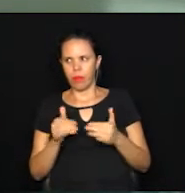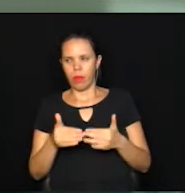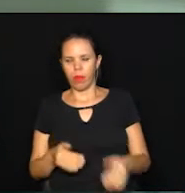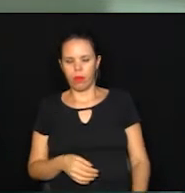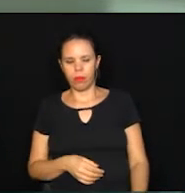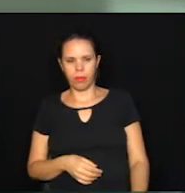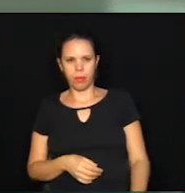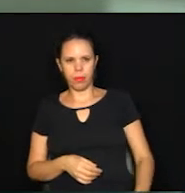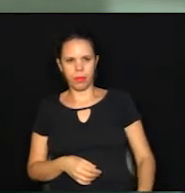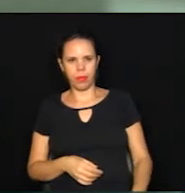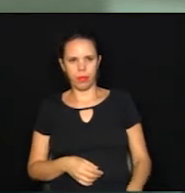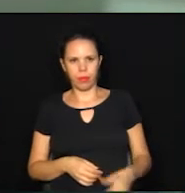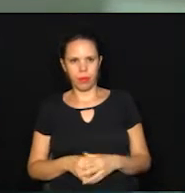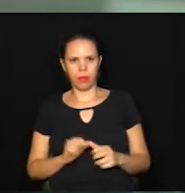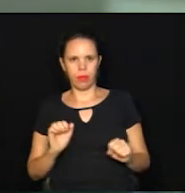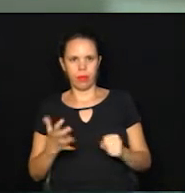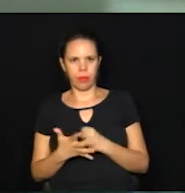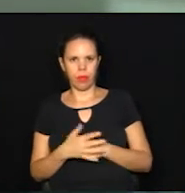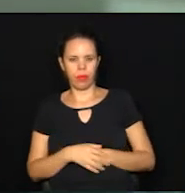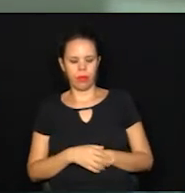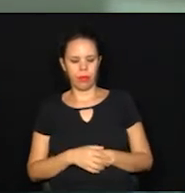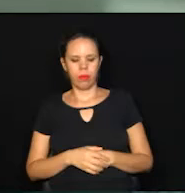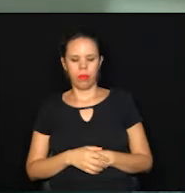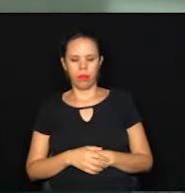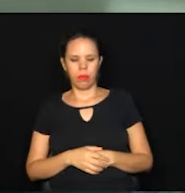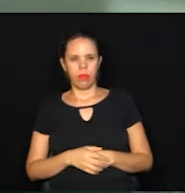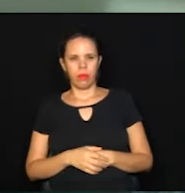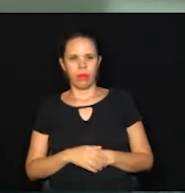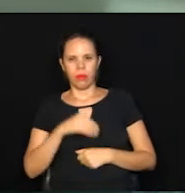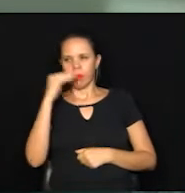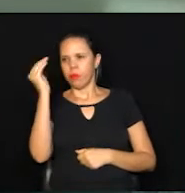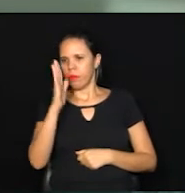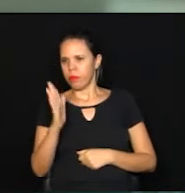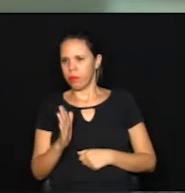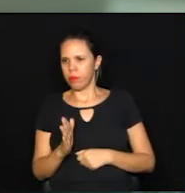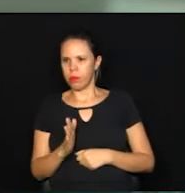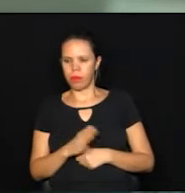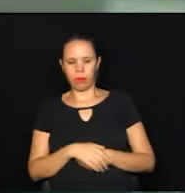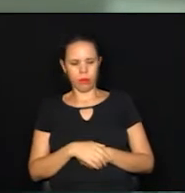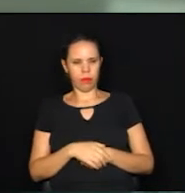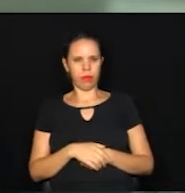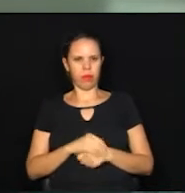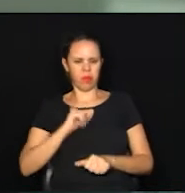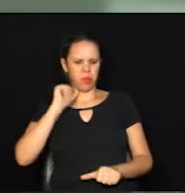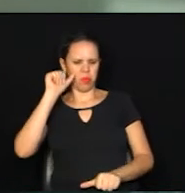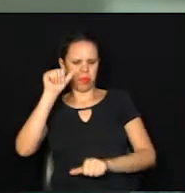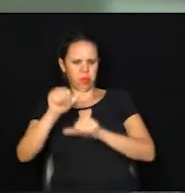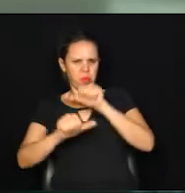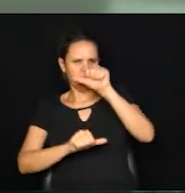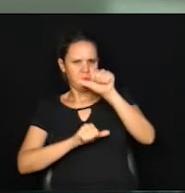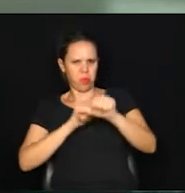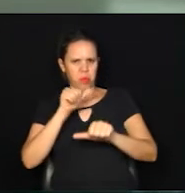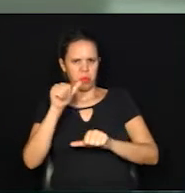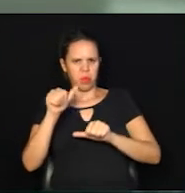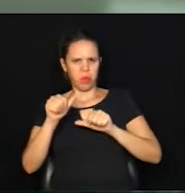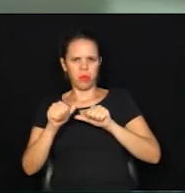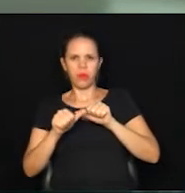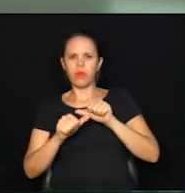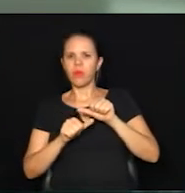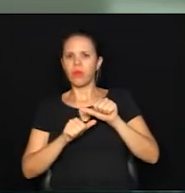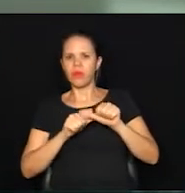especificamente sobre a Covid-19, o Brasil mudou o seu